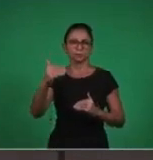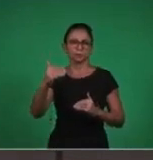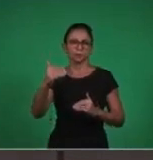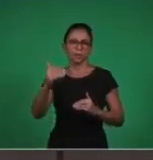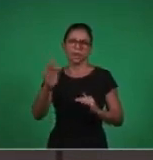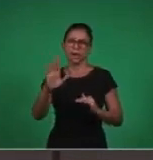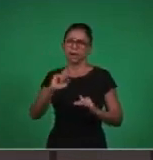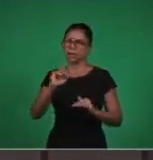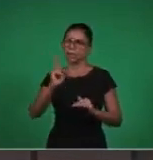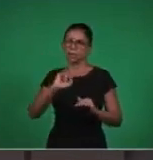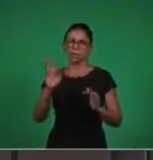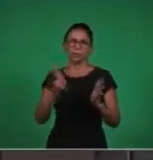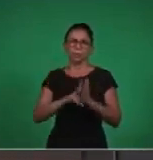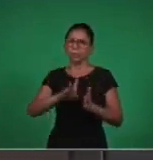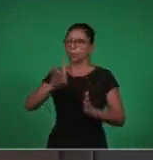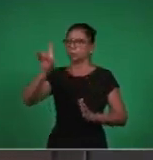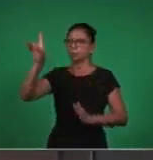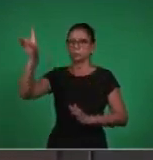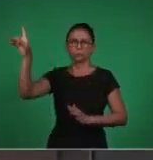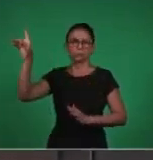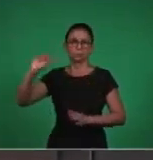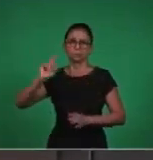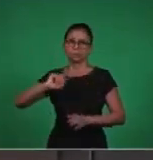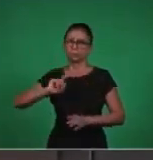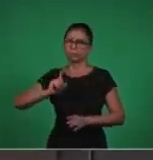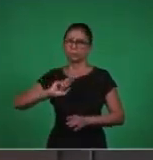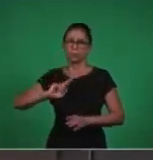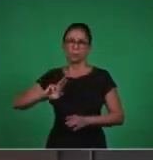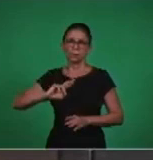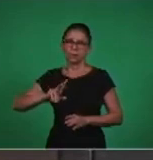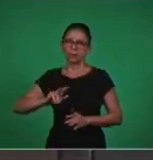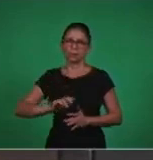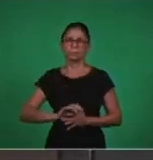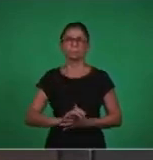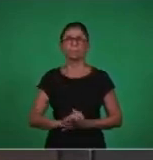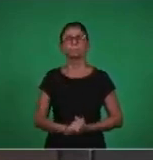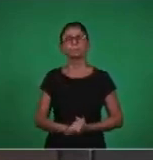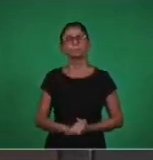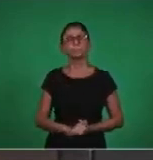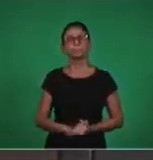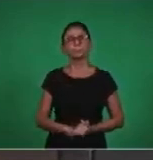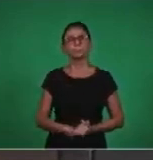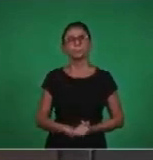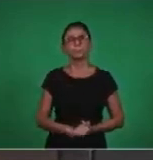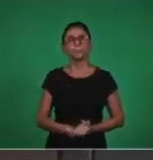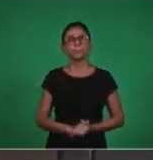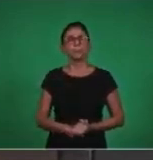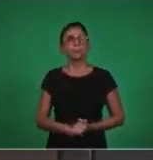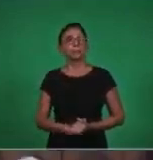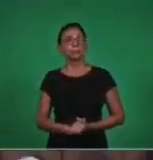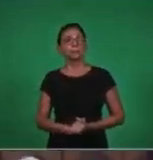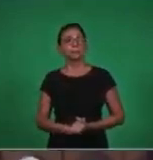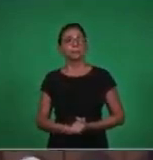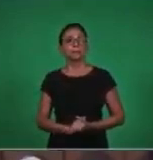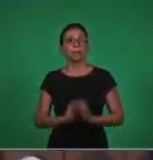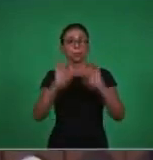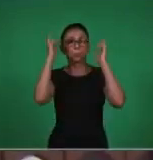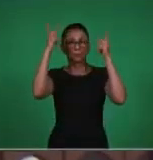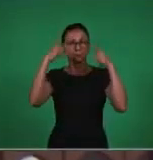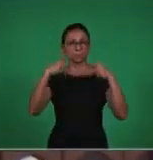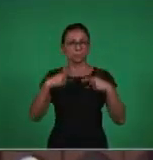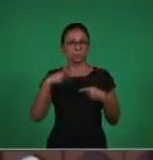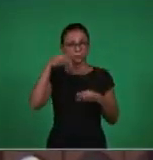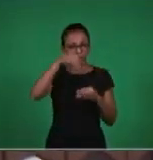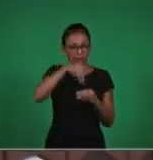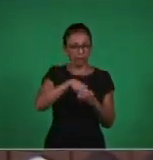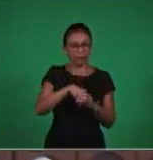está vivendo isto aqui, ele está vivendo um projeto de ciência.